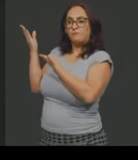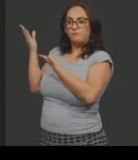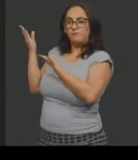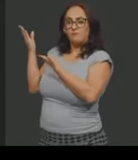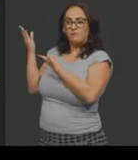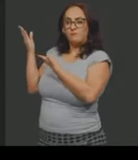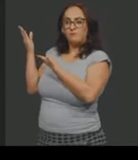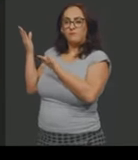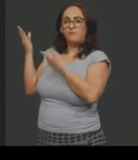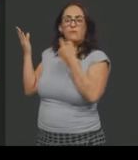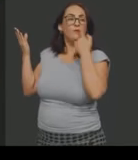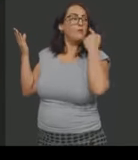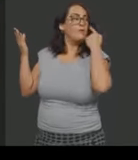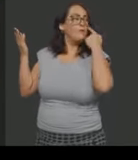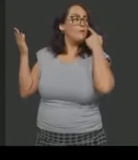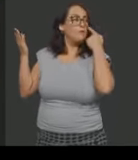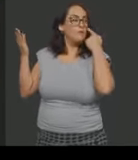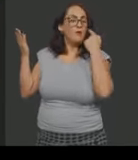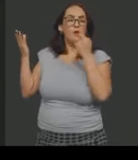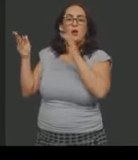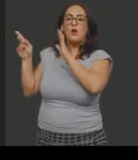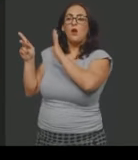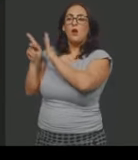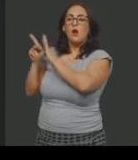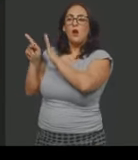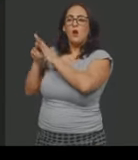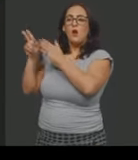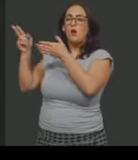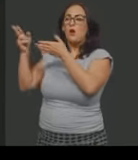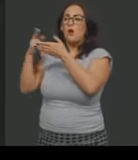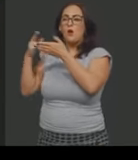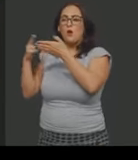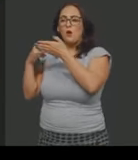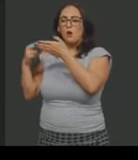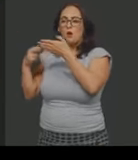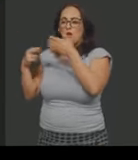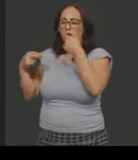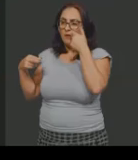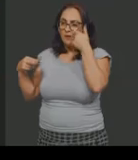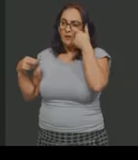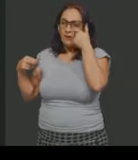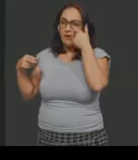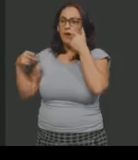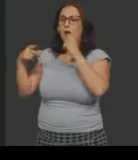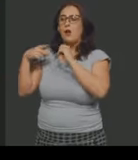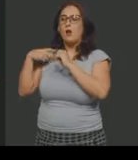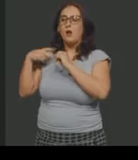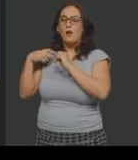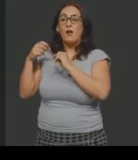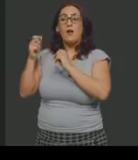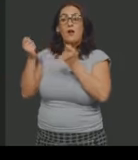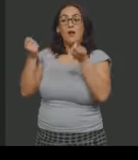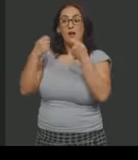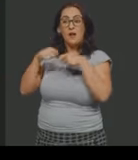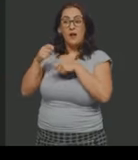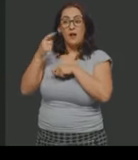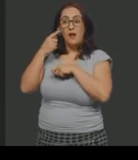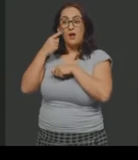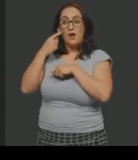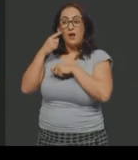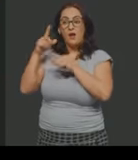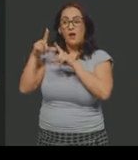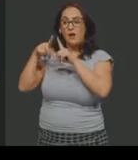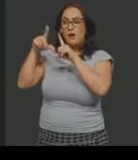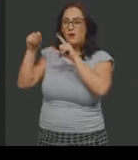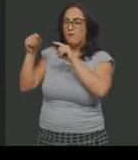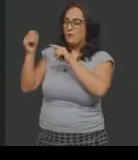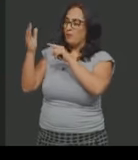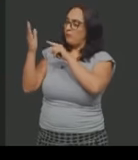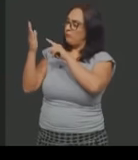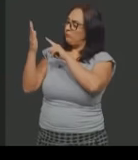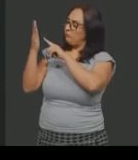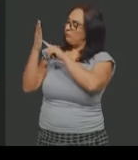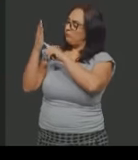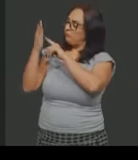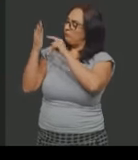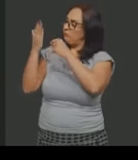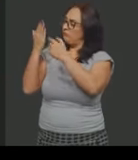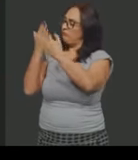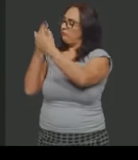com vocês, a samambaia, aqui então eu consigo ver atrás das folhas os soros,